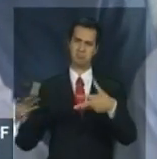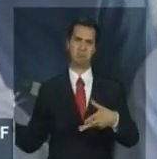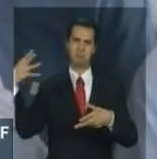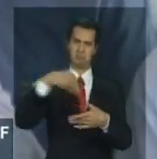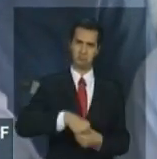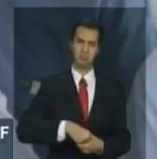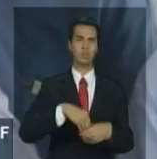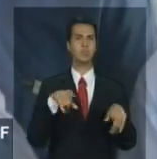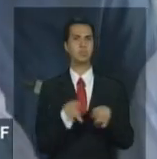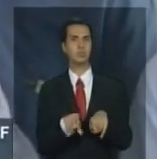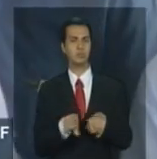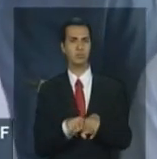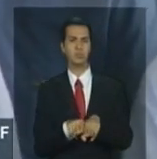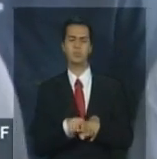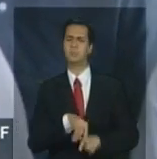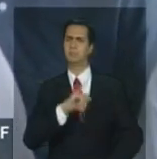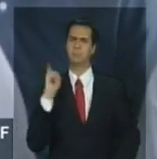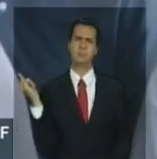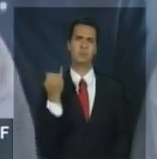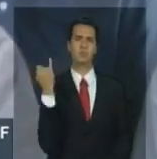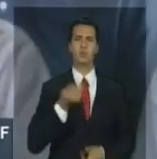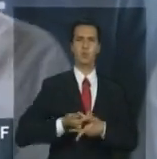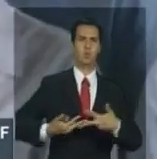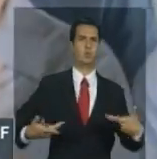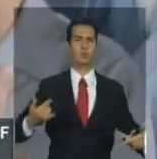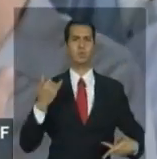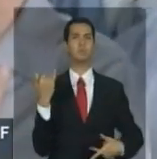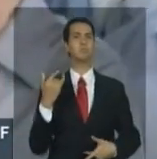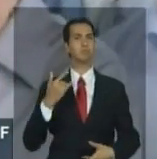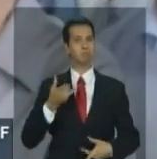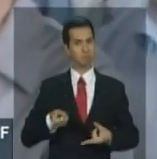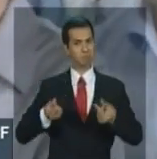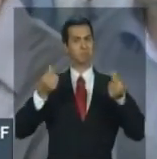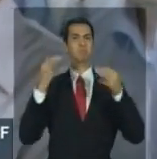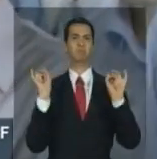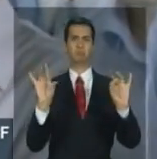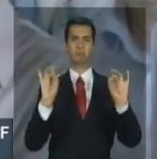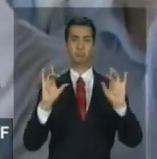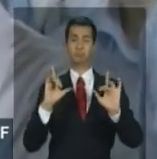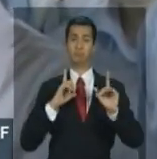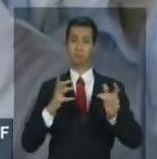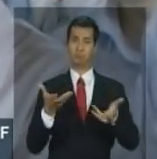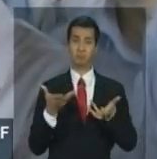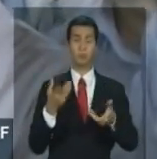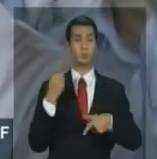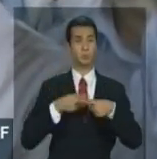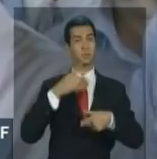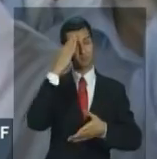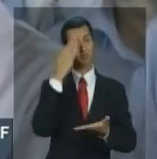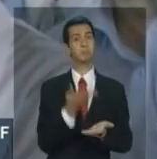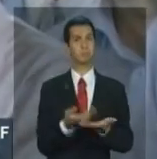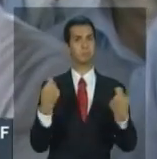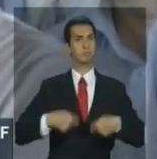que há de mais rico aqui nessa região. Porque vamos reconhecer uma